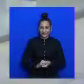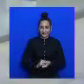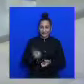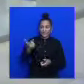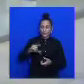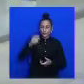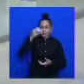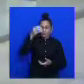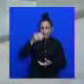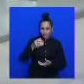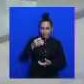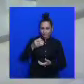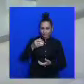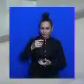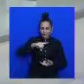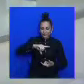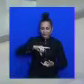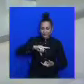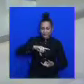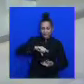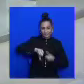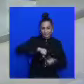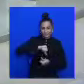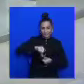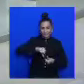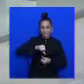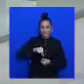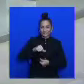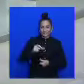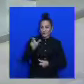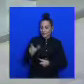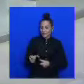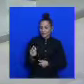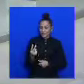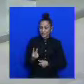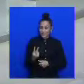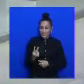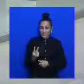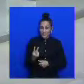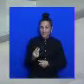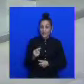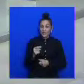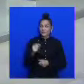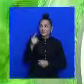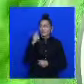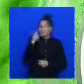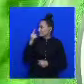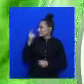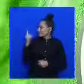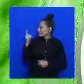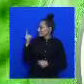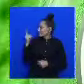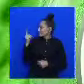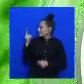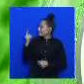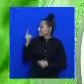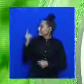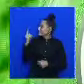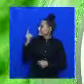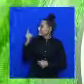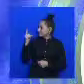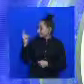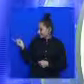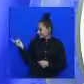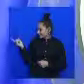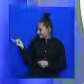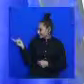Bola que vai para o suporte. E agora a indicação da nossa coluna 2. Bola posicionada,